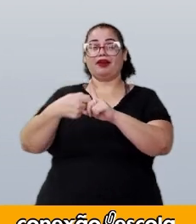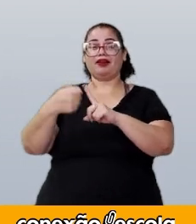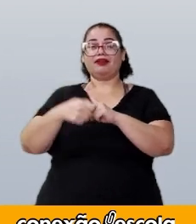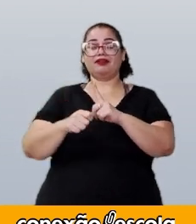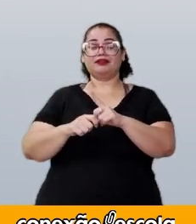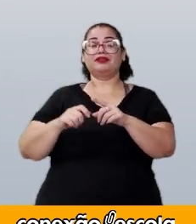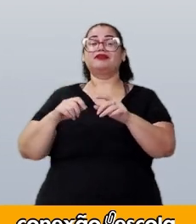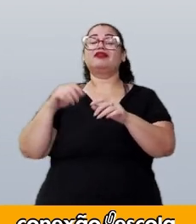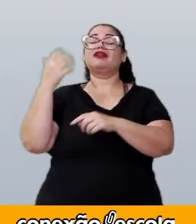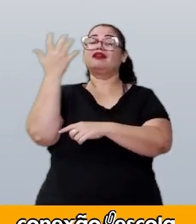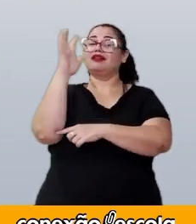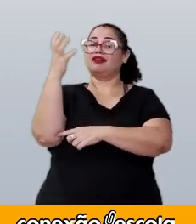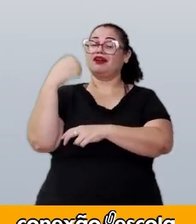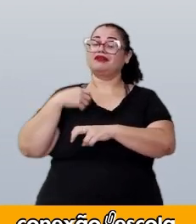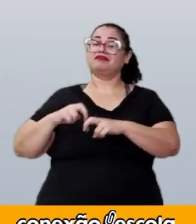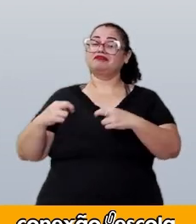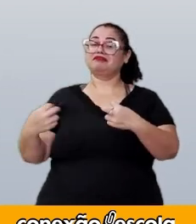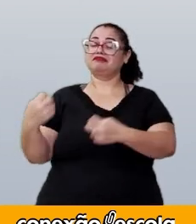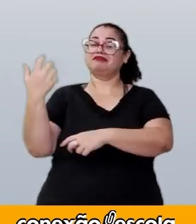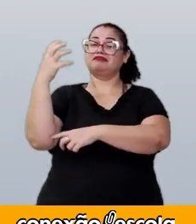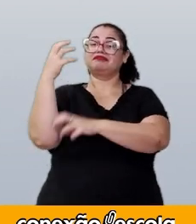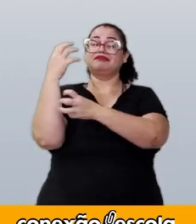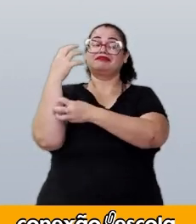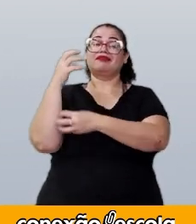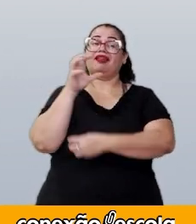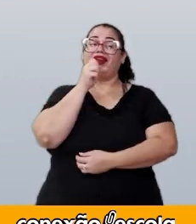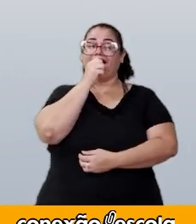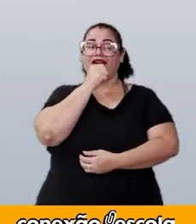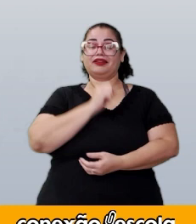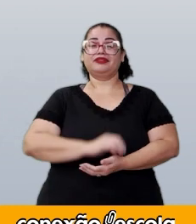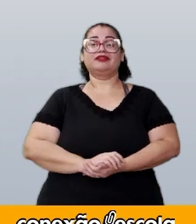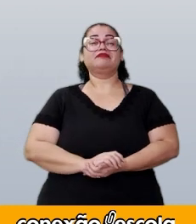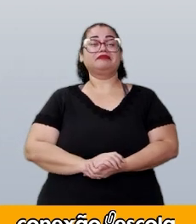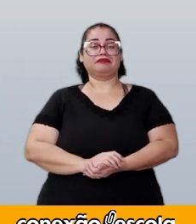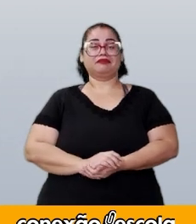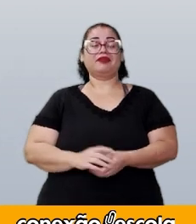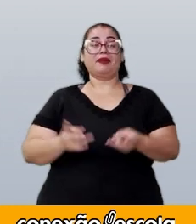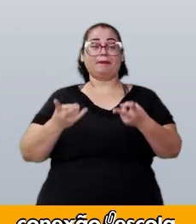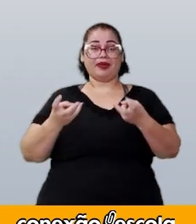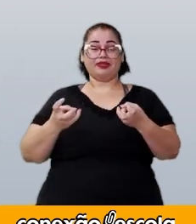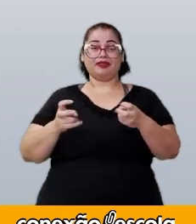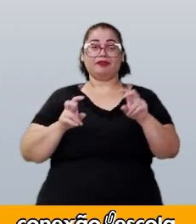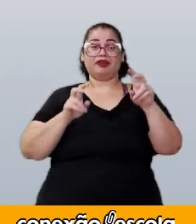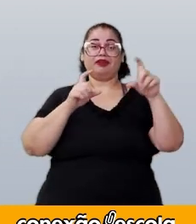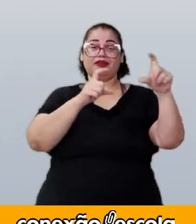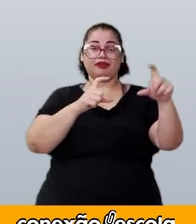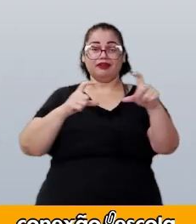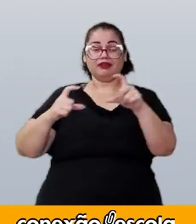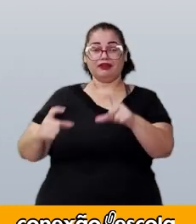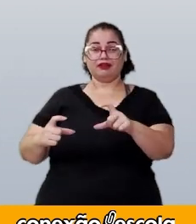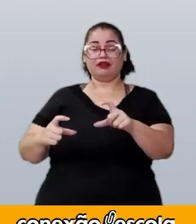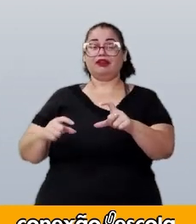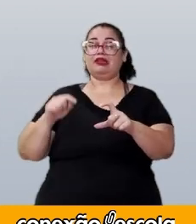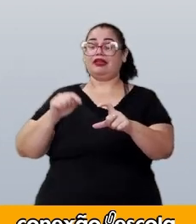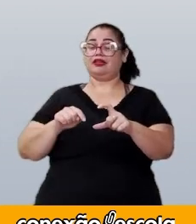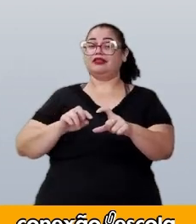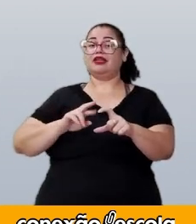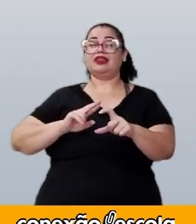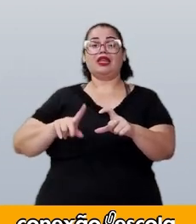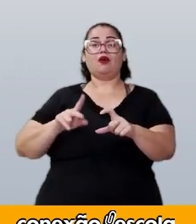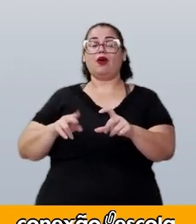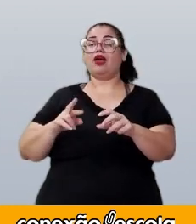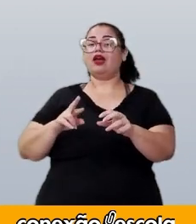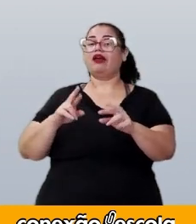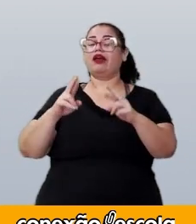bananeiras, embaixo das laranjeiras. Vejam que, na paráfrase, nós não temos o